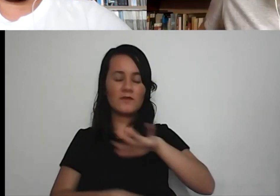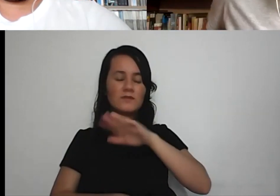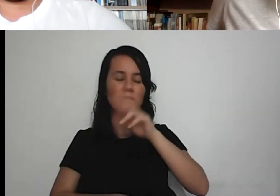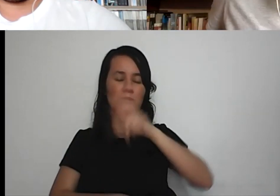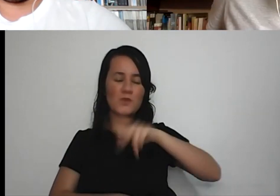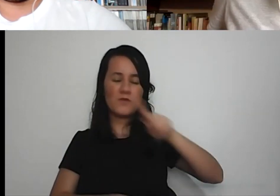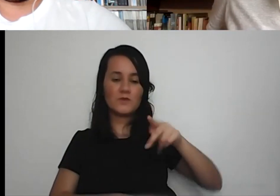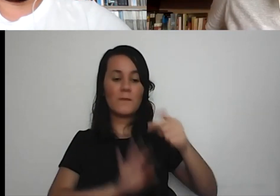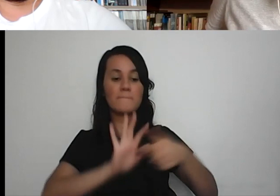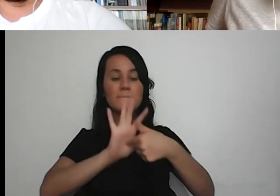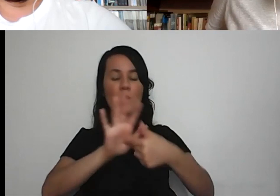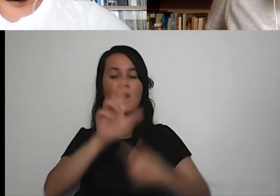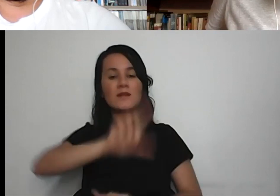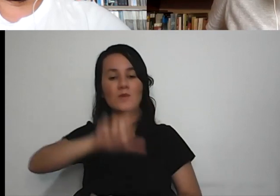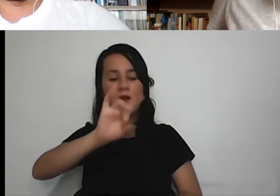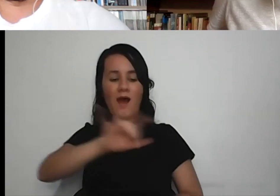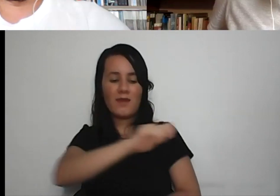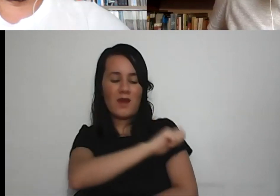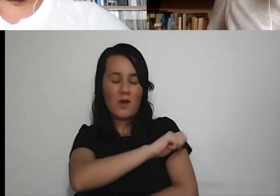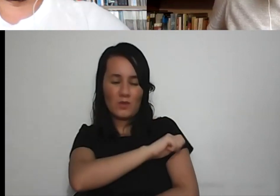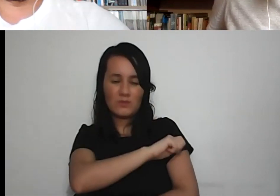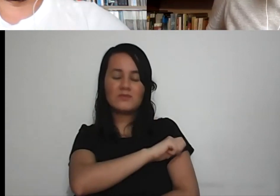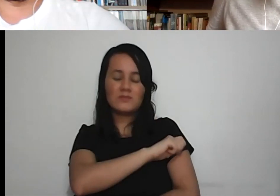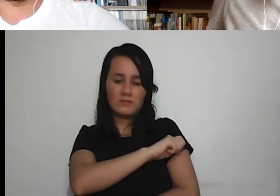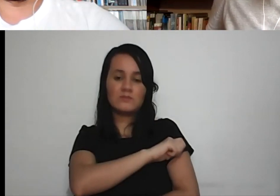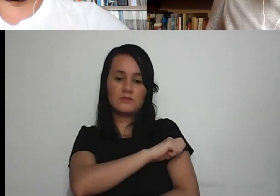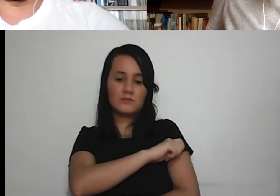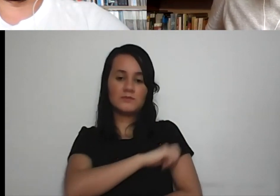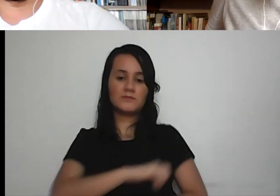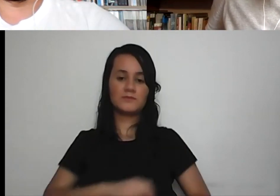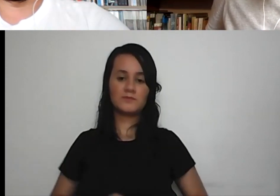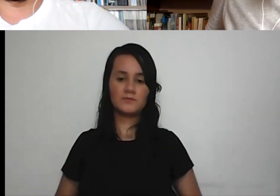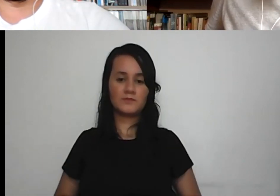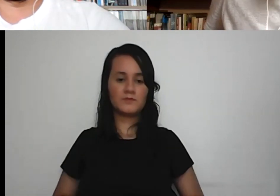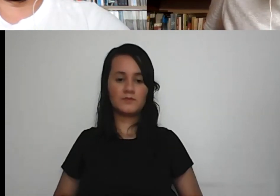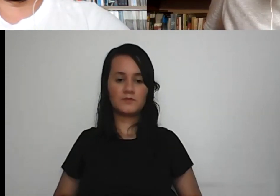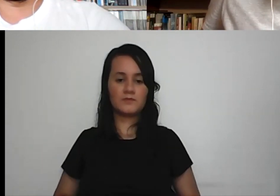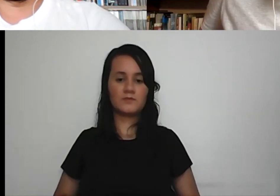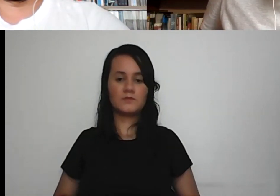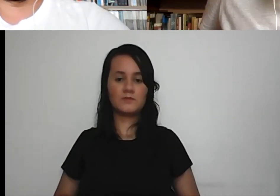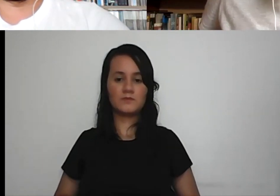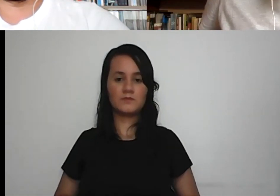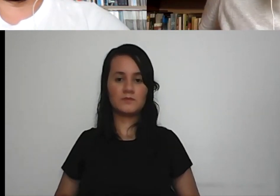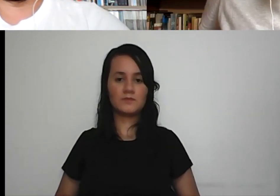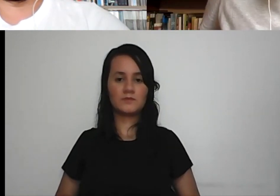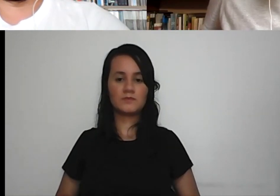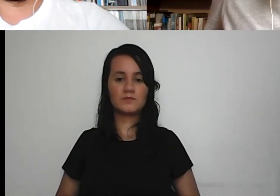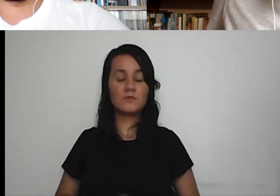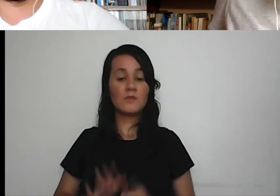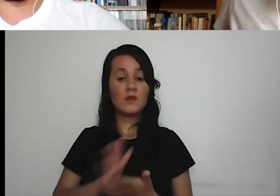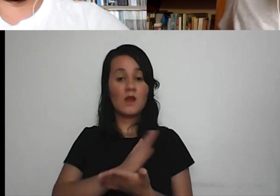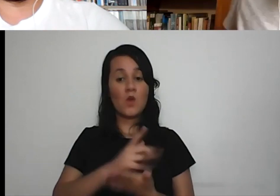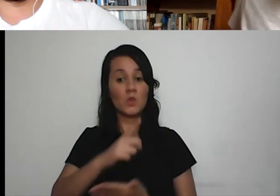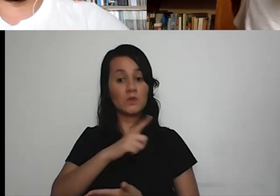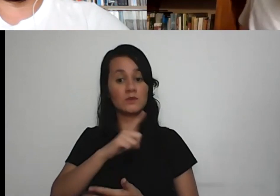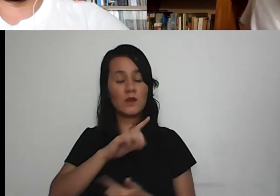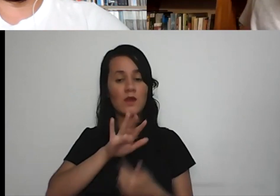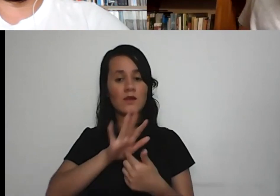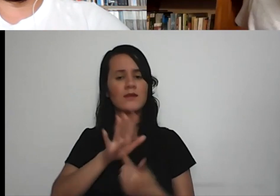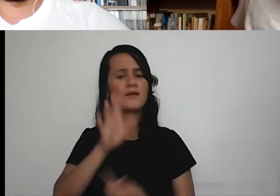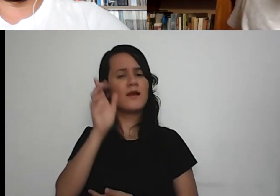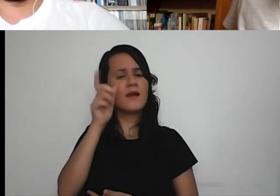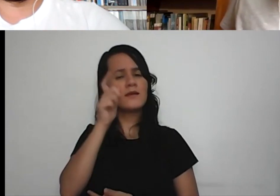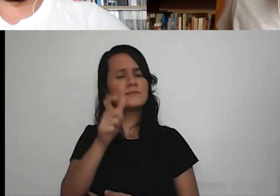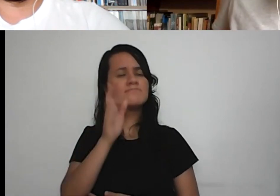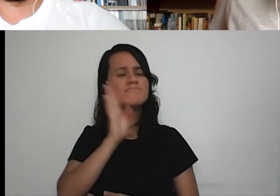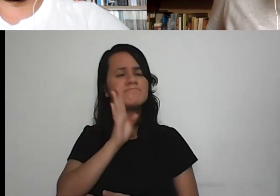apresentar uma literatura para os seus alunos, Sim. tem alguns alguns dados muito interessantes, assim, que eu